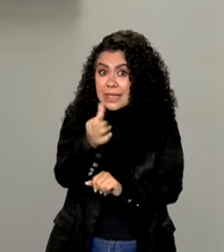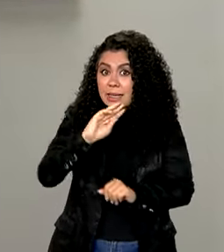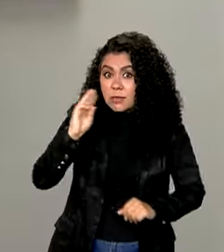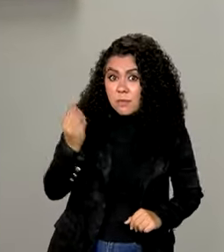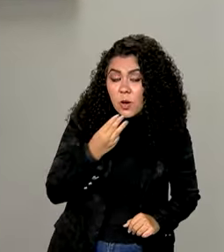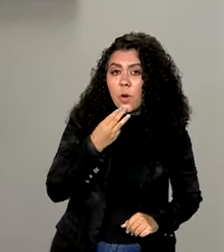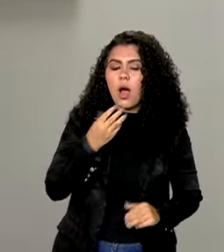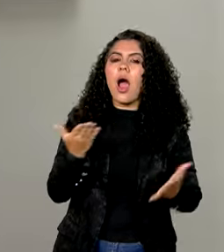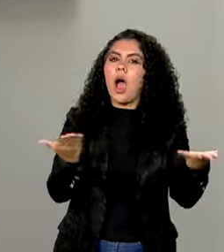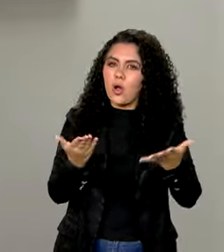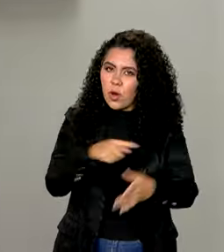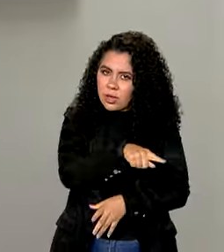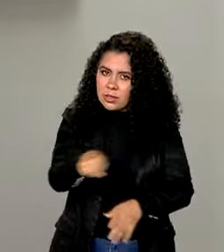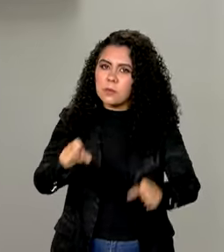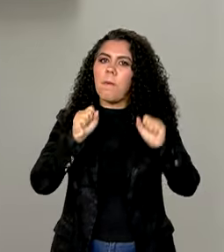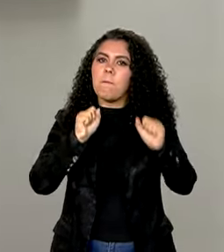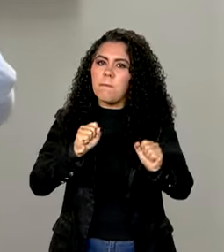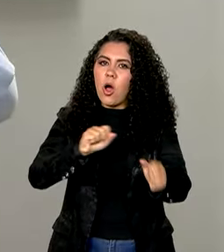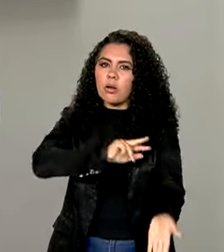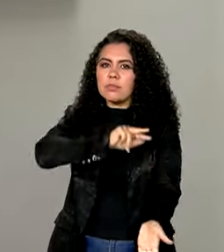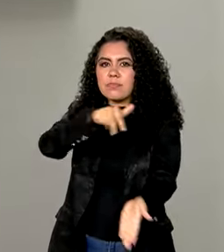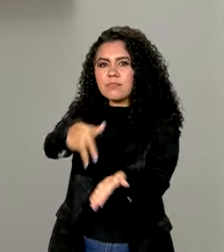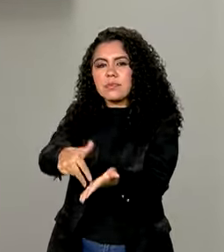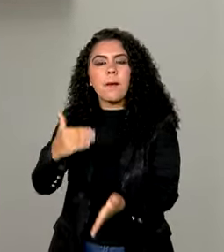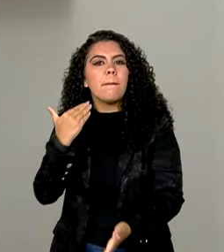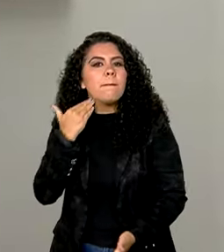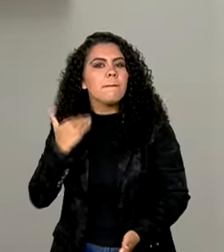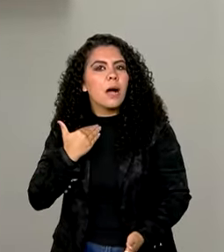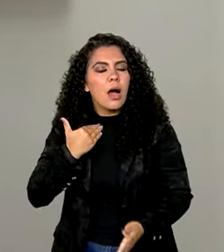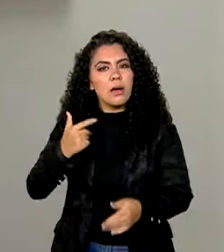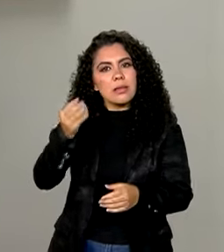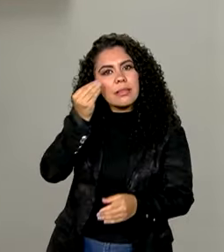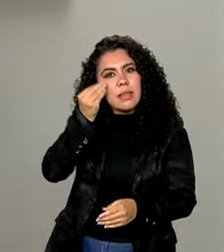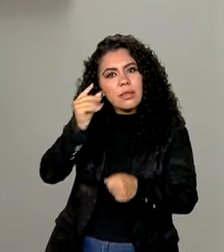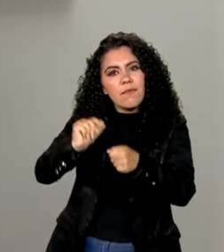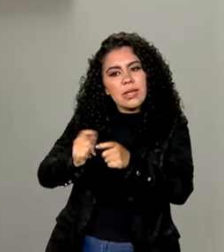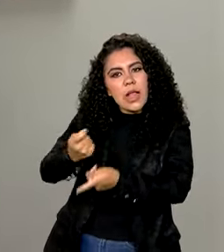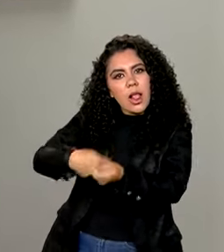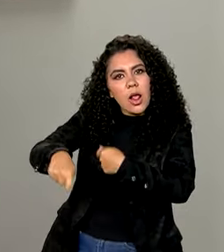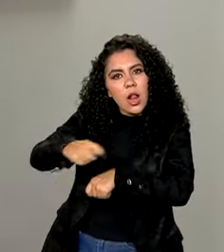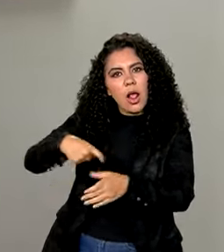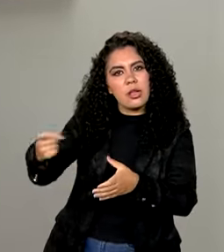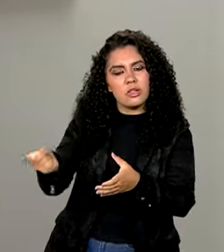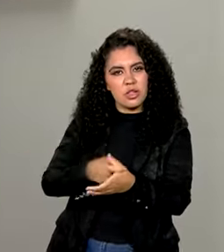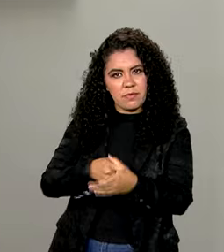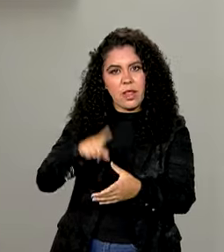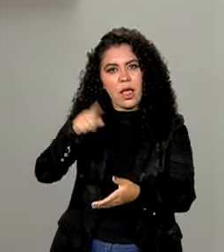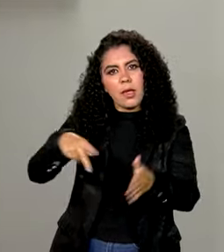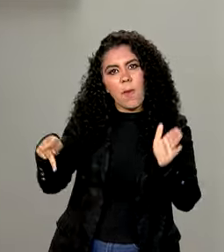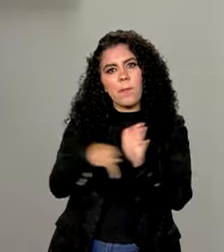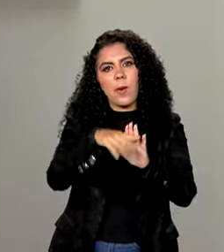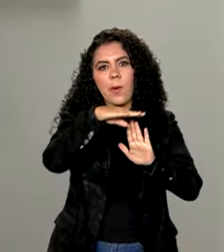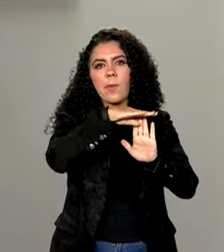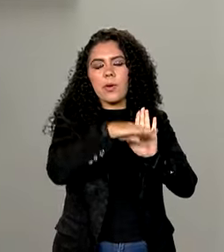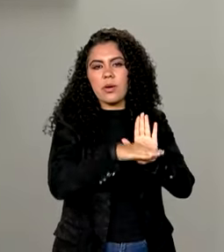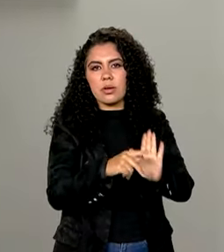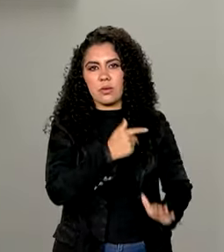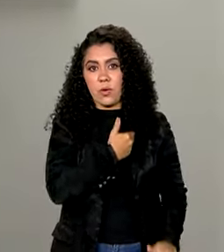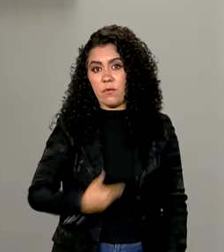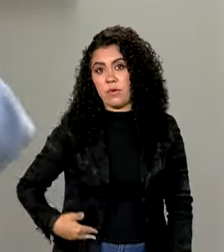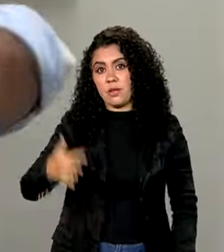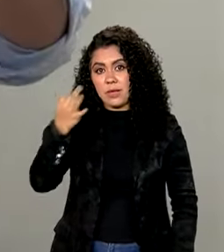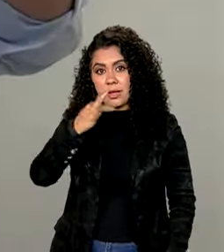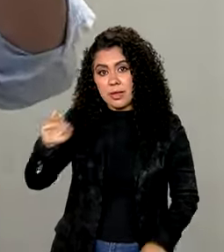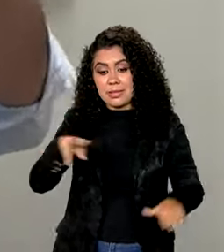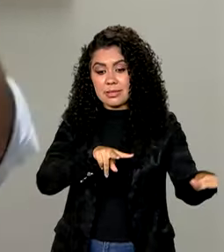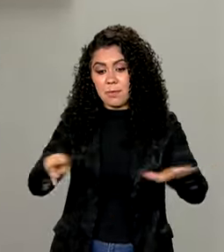estão agora podendo ir para os seus bancos e procurar fazer o desenrola da pessoa jurídica que o governo federal lançou na semana passada com o presidente